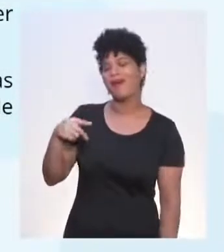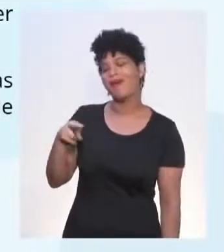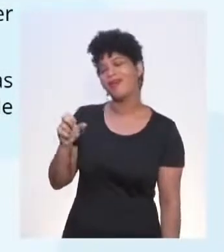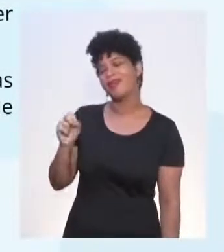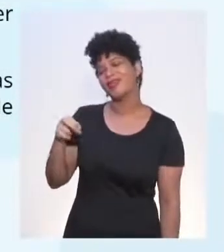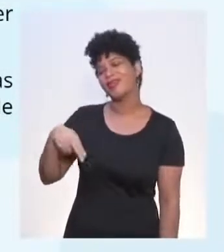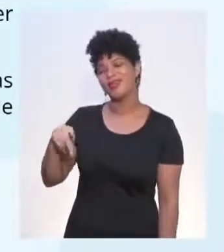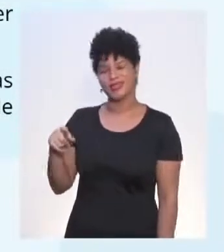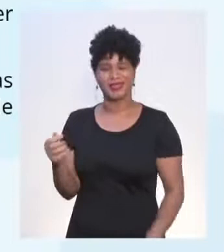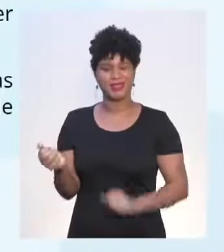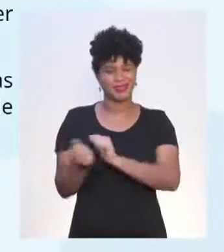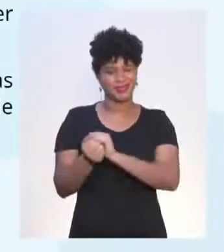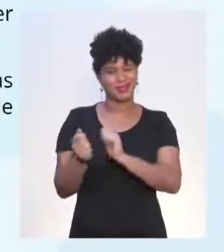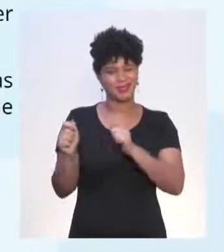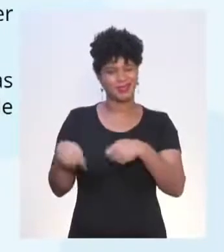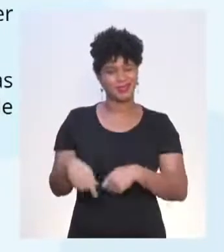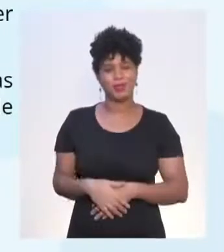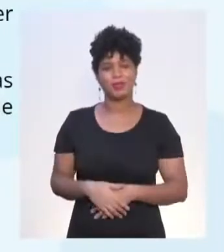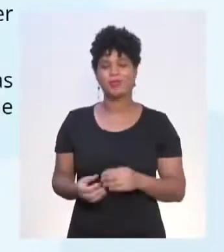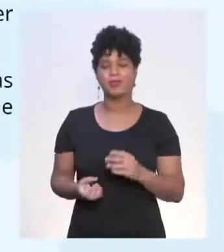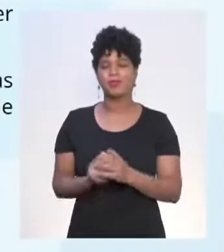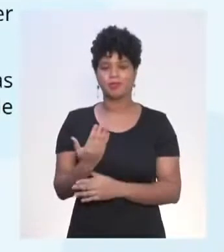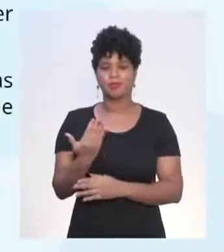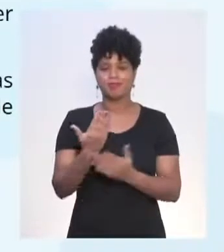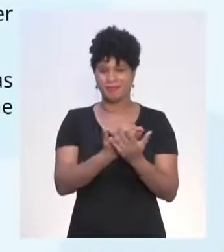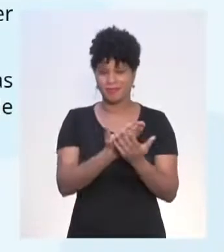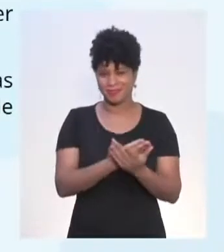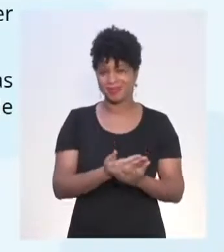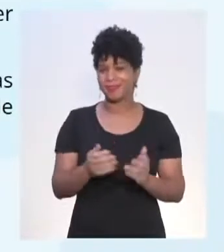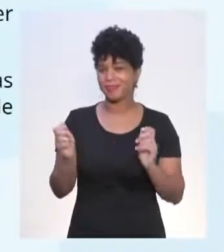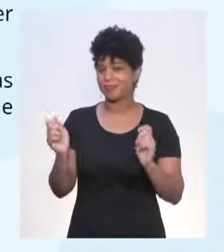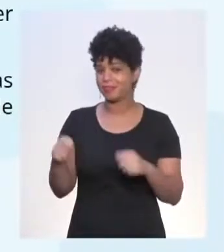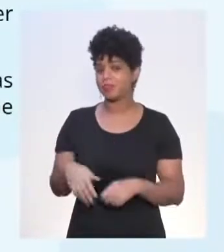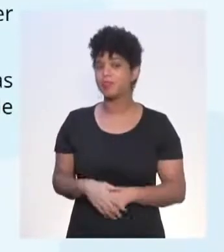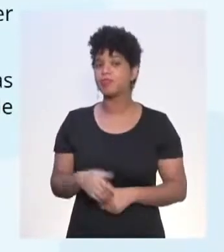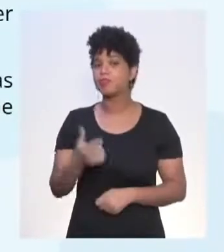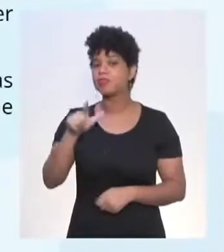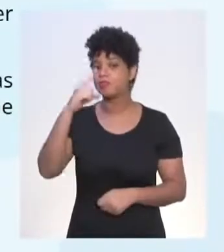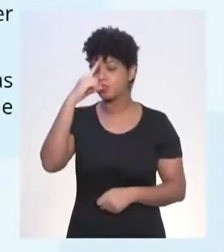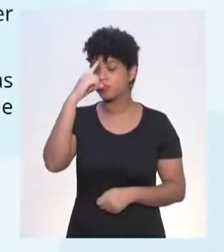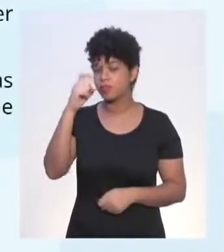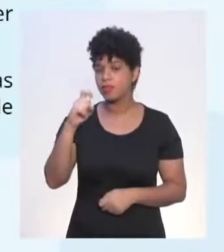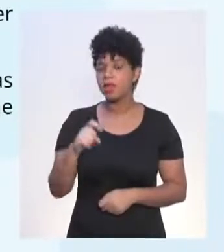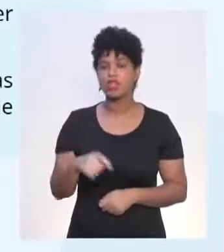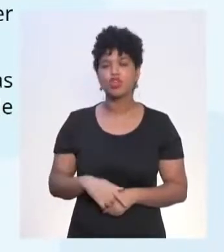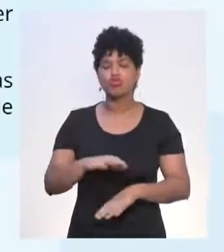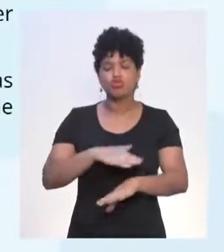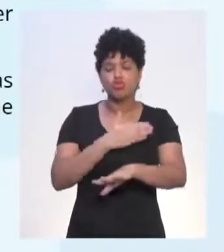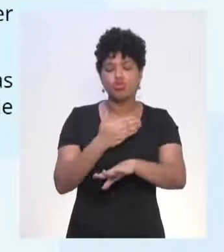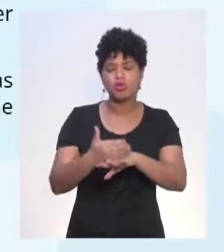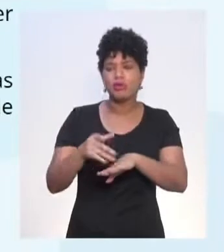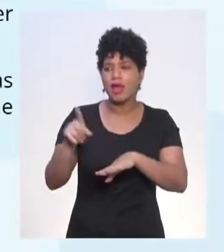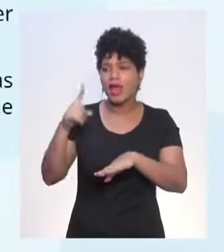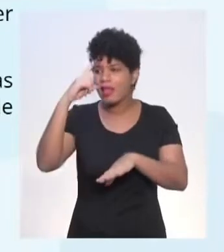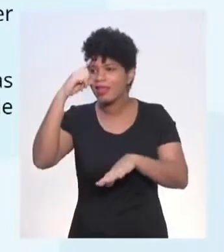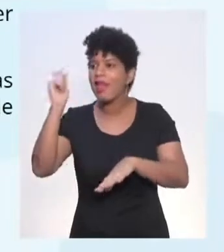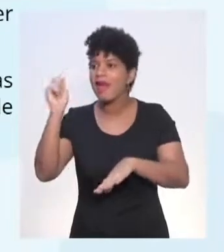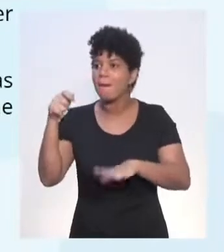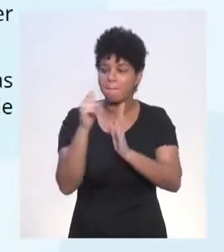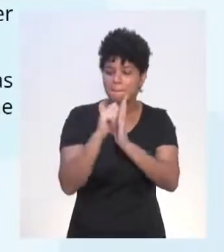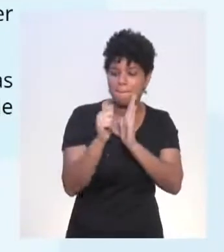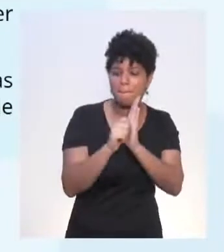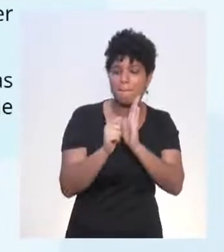para compor uma aula durante o dia grave ou escrever em um caderno tudo que você viu tem que possa servir de ideia no